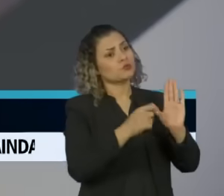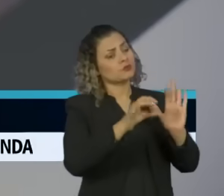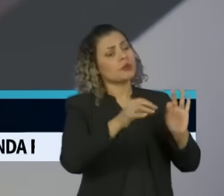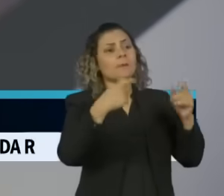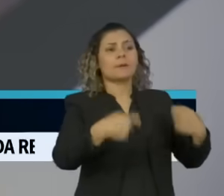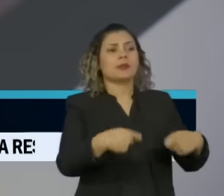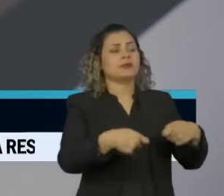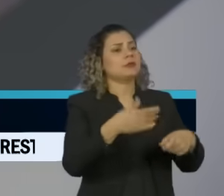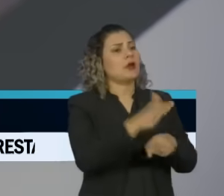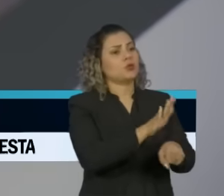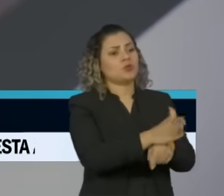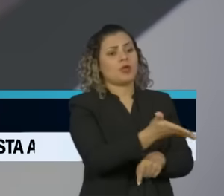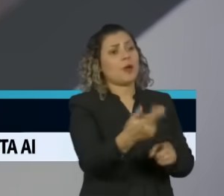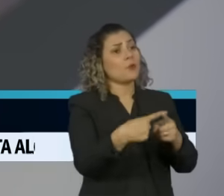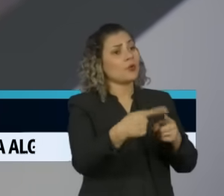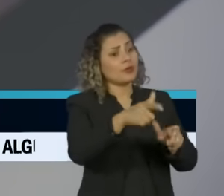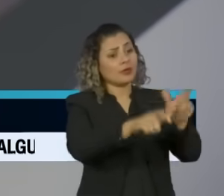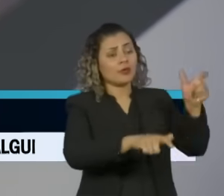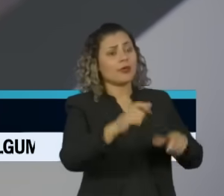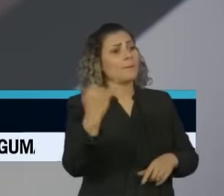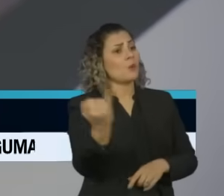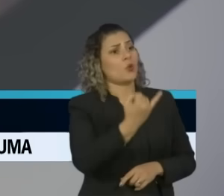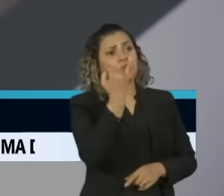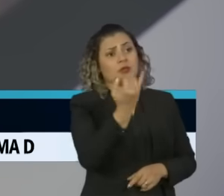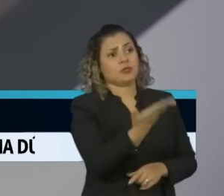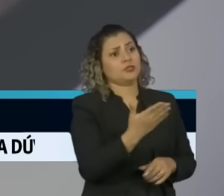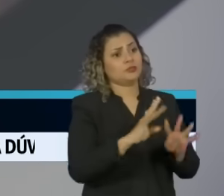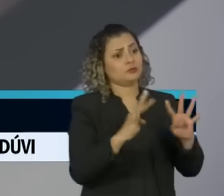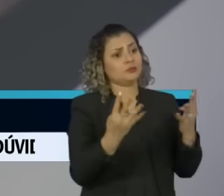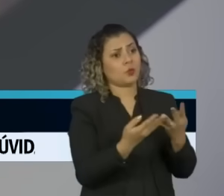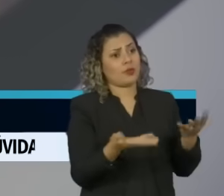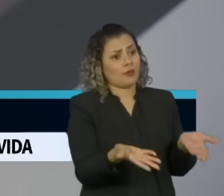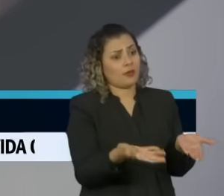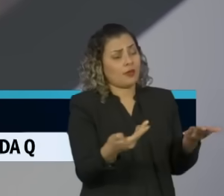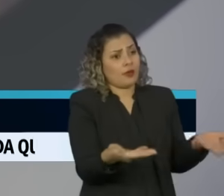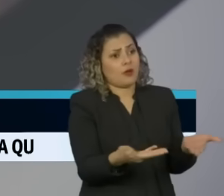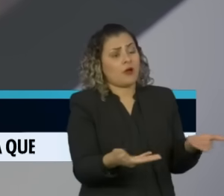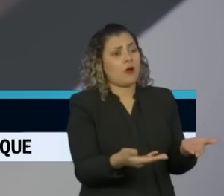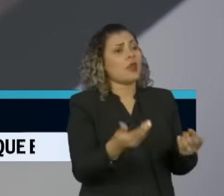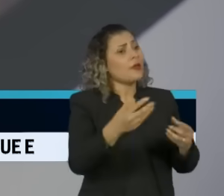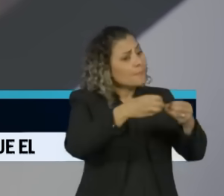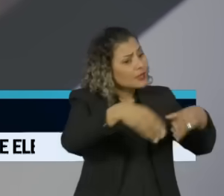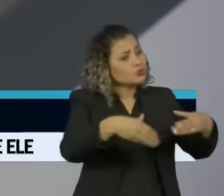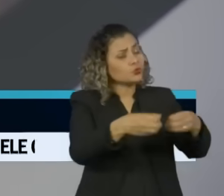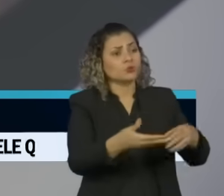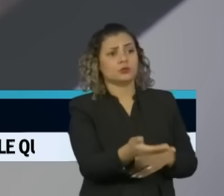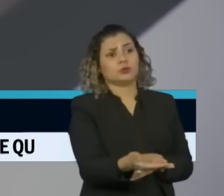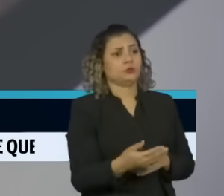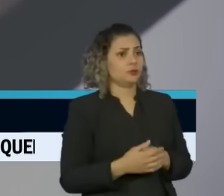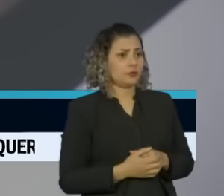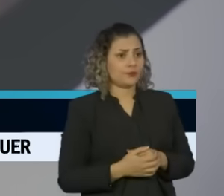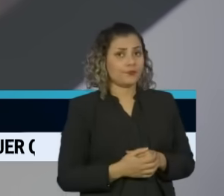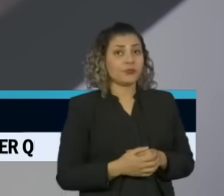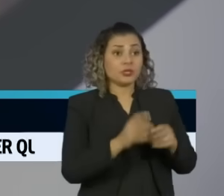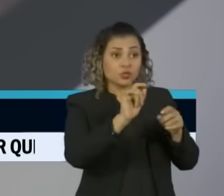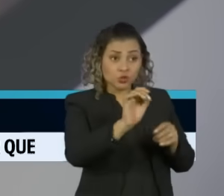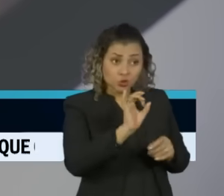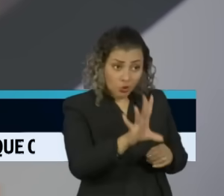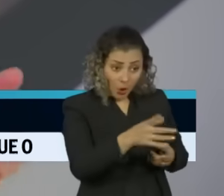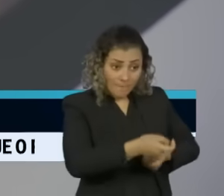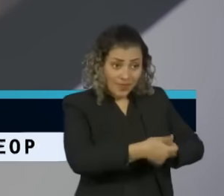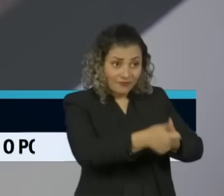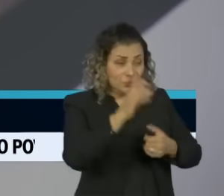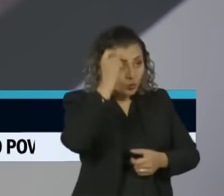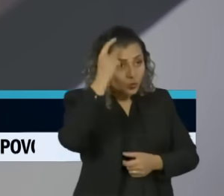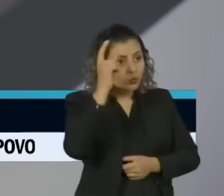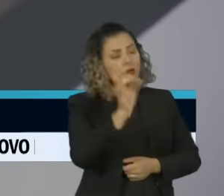de preservar, porque isso é um dos dons mais importantes na pandemia, inclusive. Não estamos atuando só em benefício da cultura,